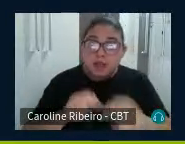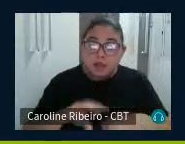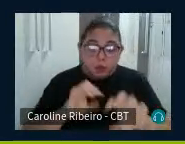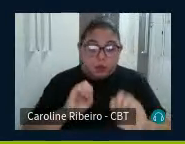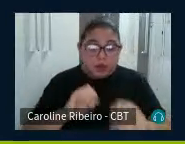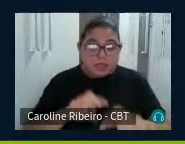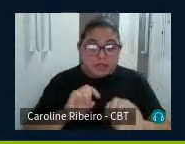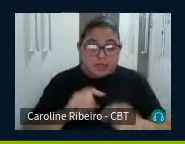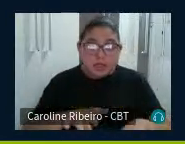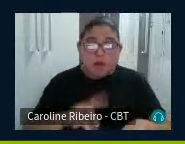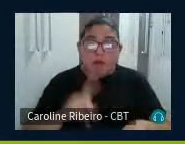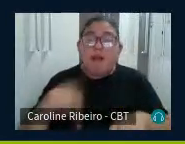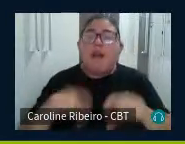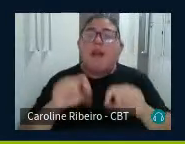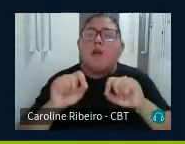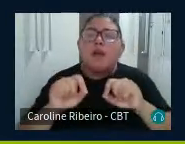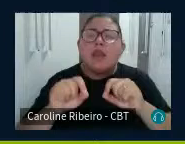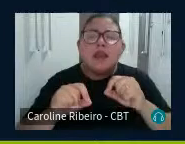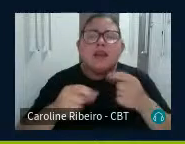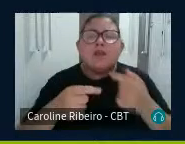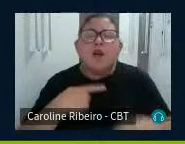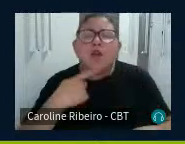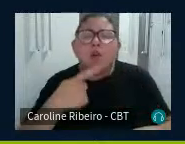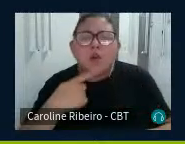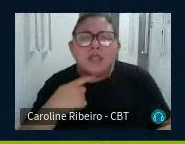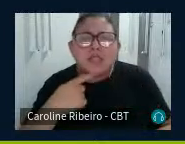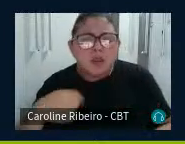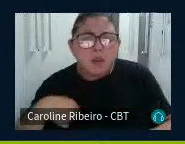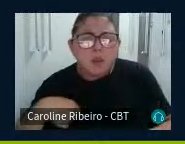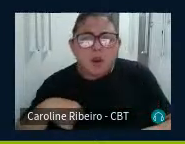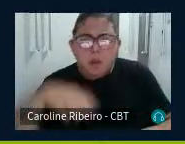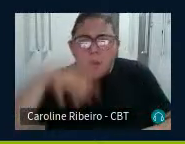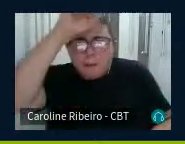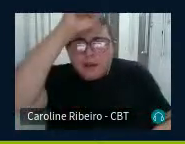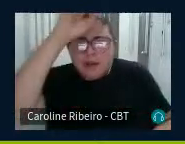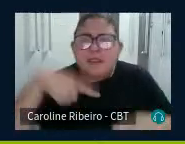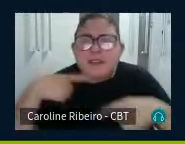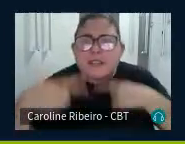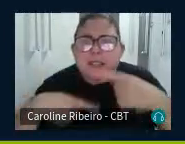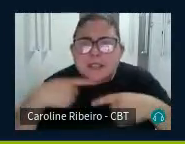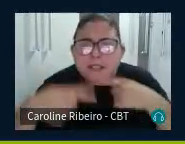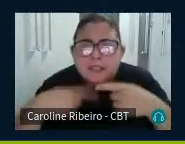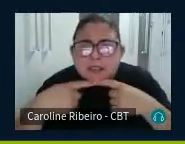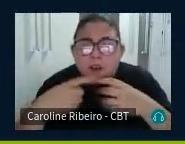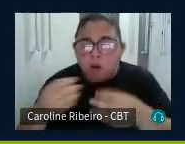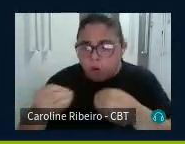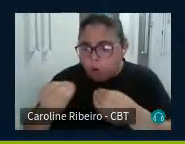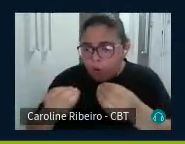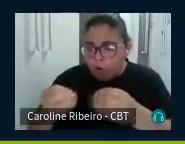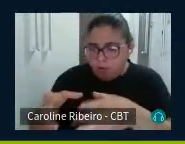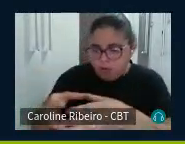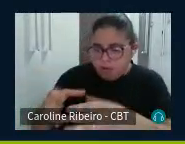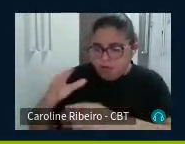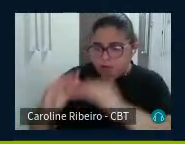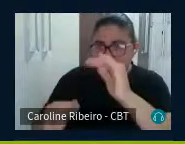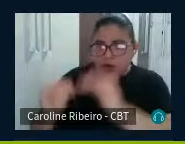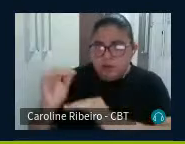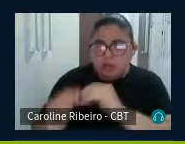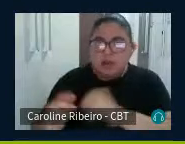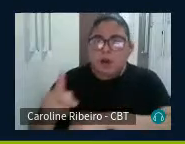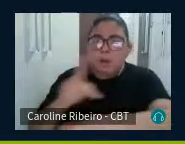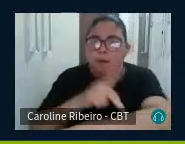que atrapalha o processo ensino-aprendizagem. Então, o NAPNE, com sua equipe multiprofissional de